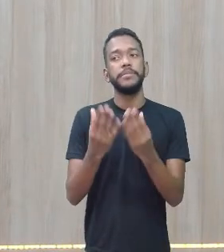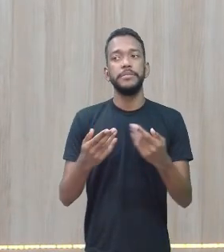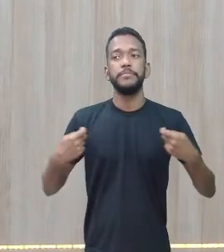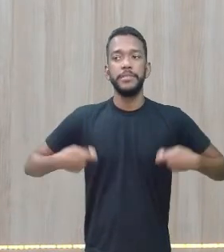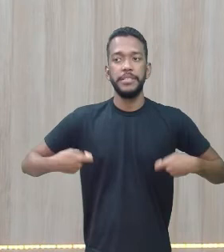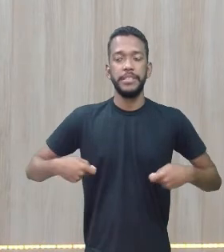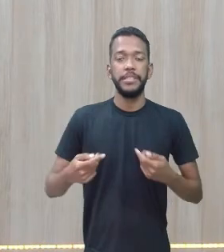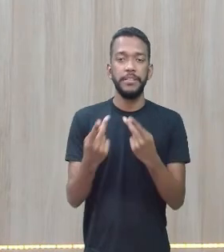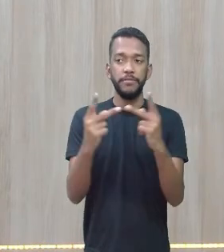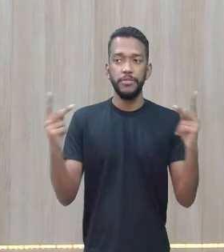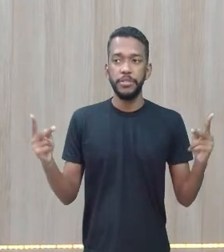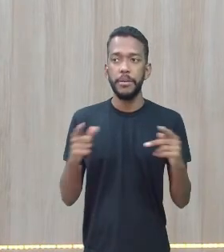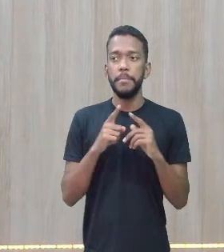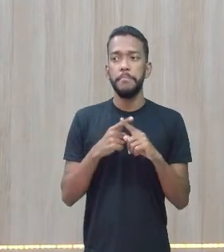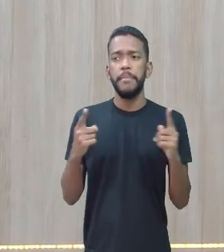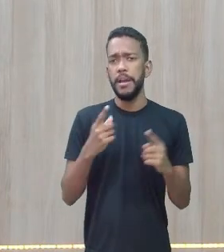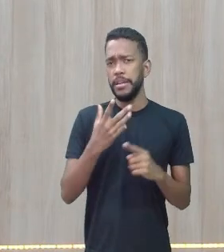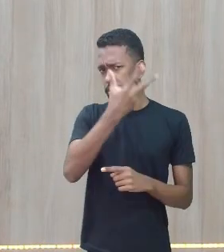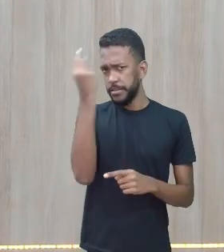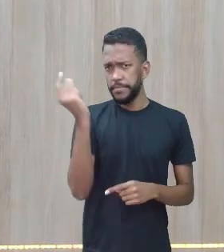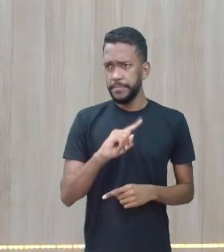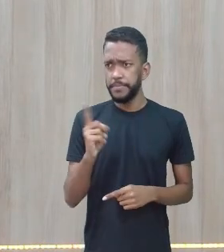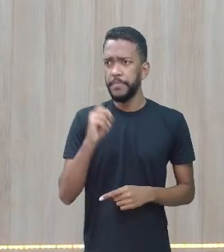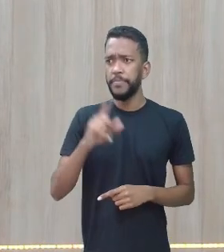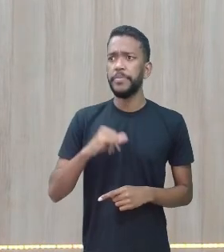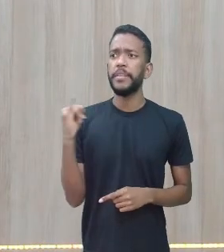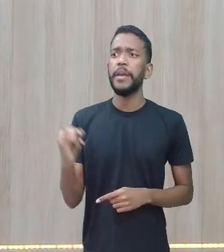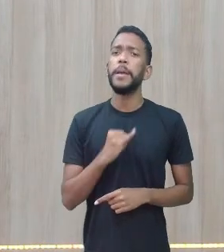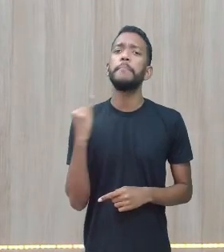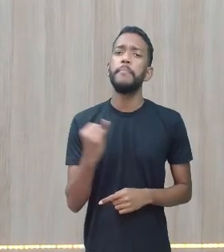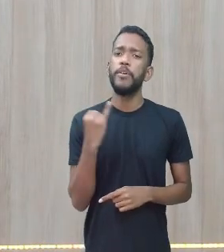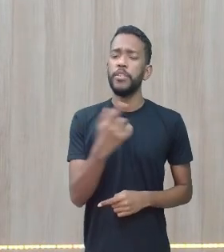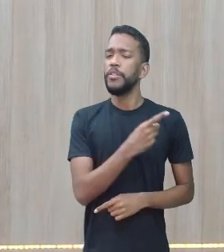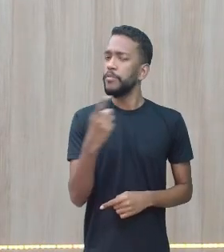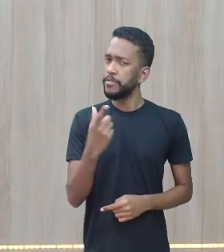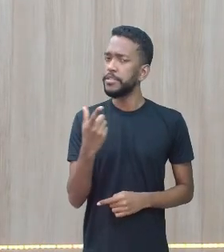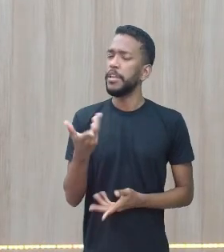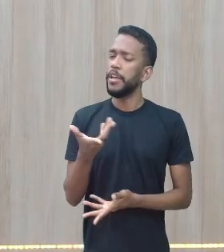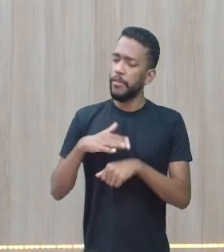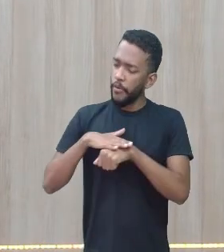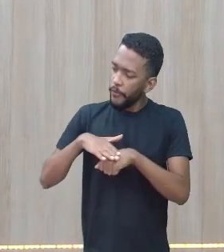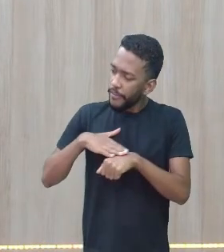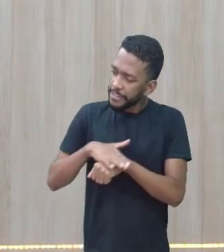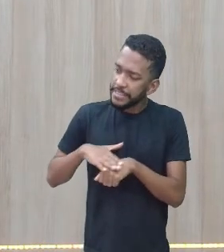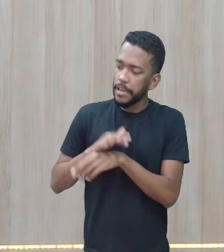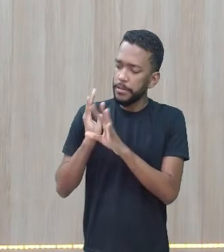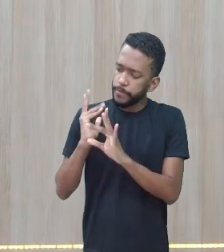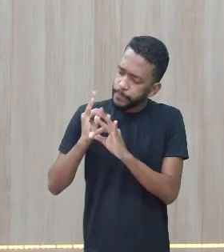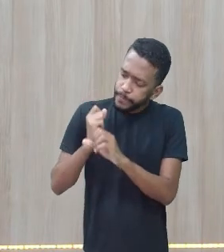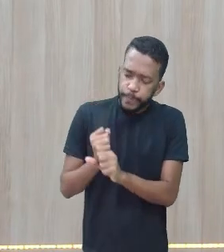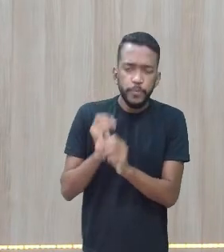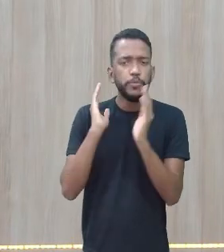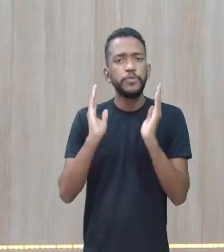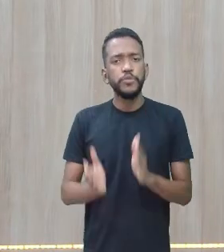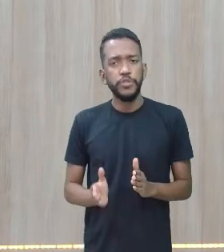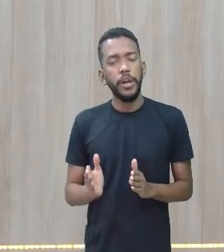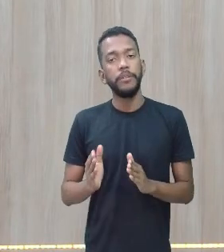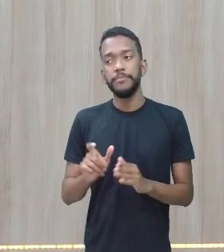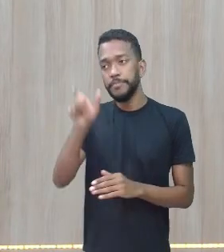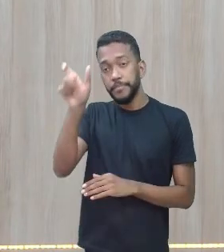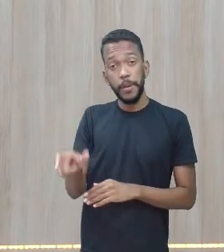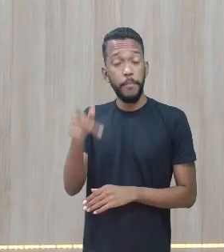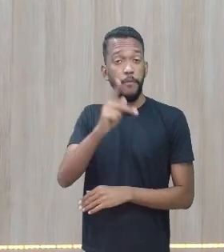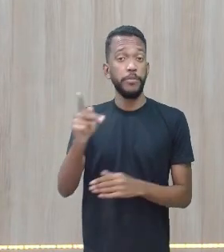vocês têm, mas não esqueçam, é muito importante vocês conversarem, revisarem com a professora